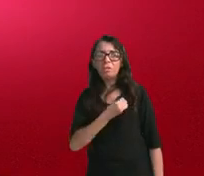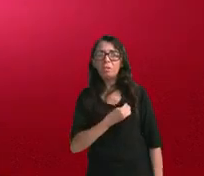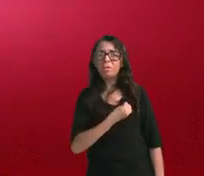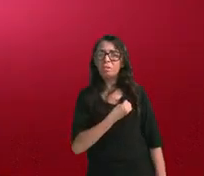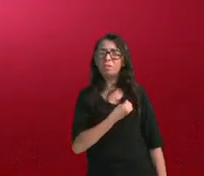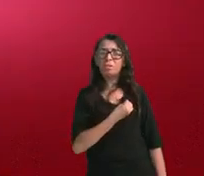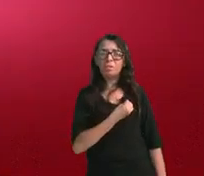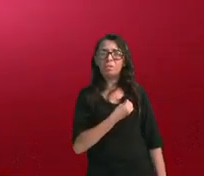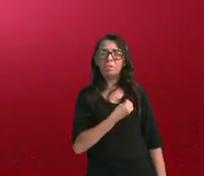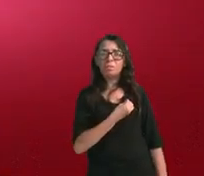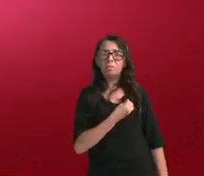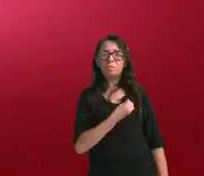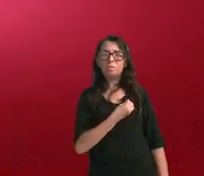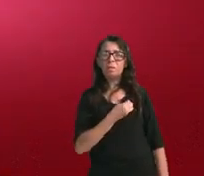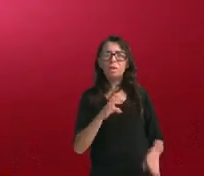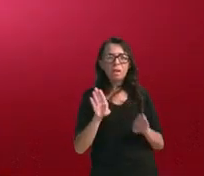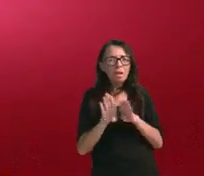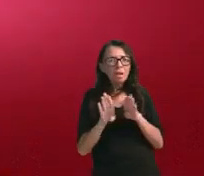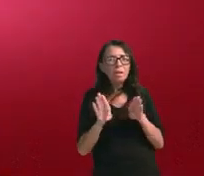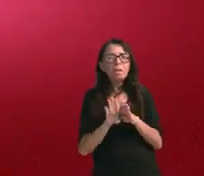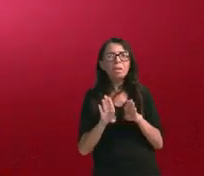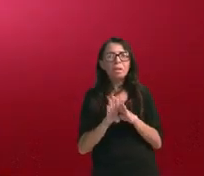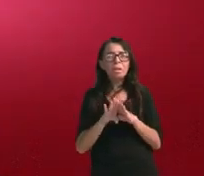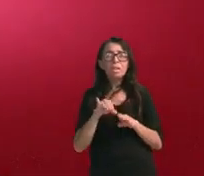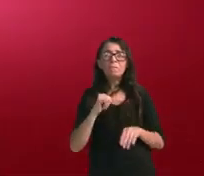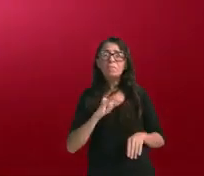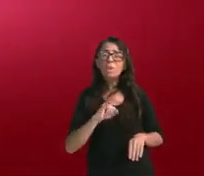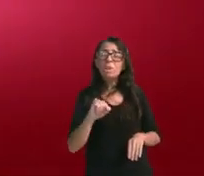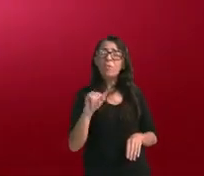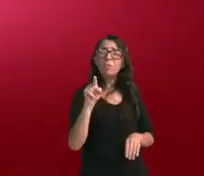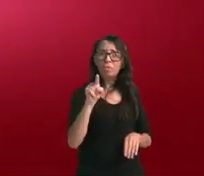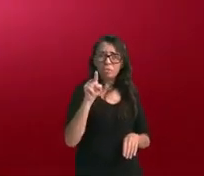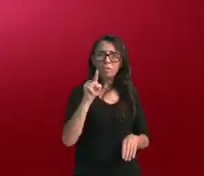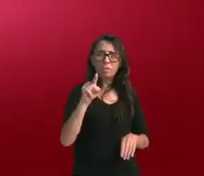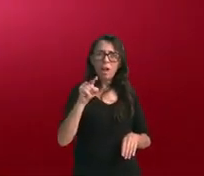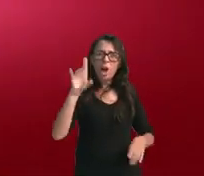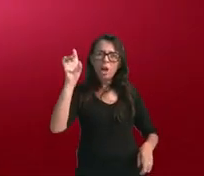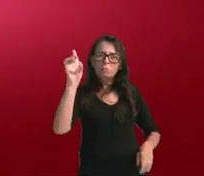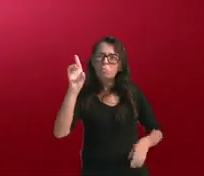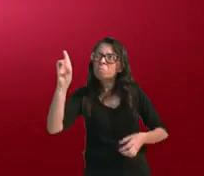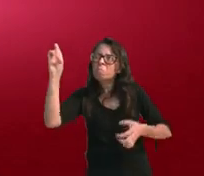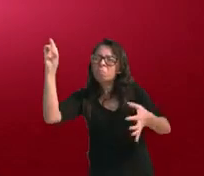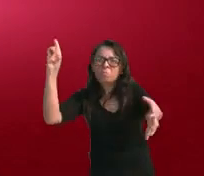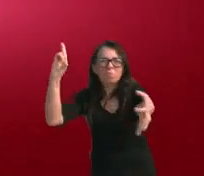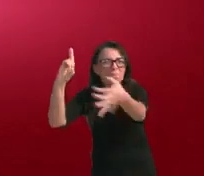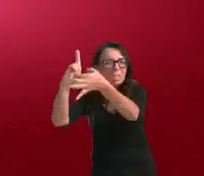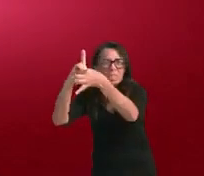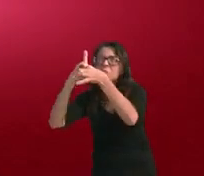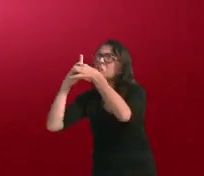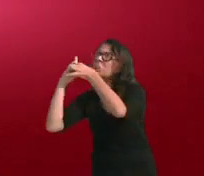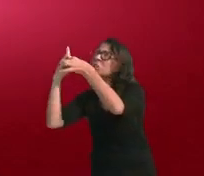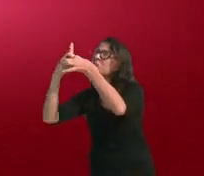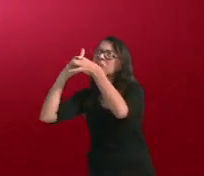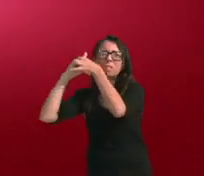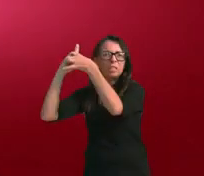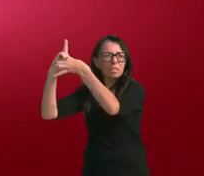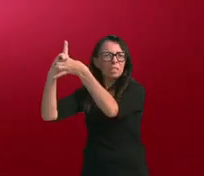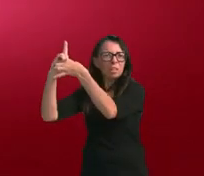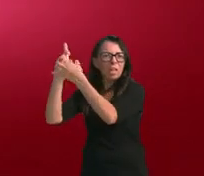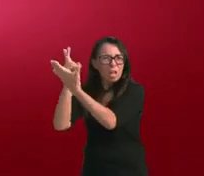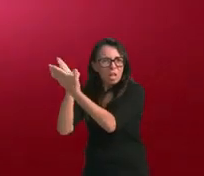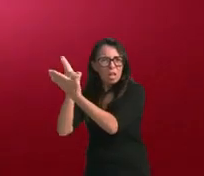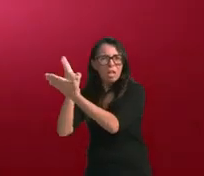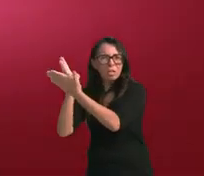sobre obediência já há algumas aulas, né? Acho que é a terceira, essa seria a quarta, mas com uma